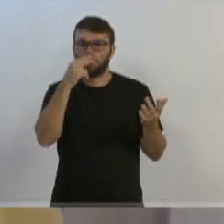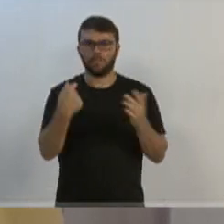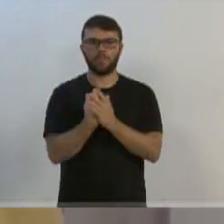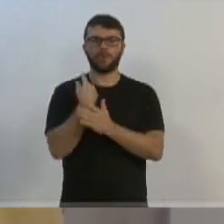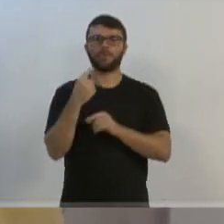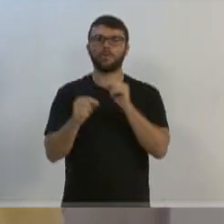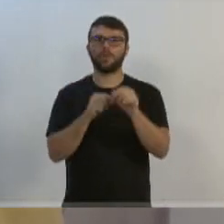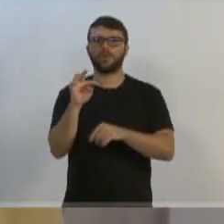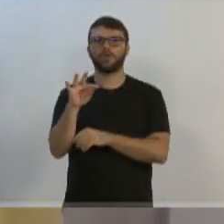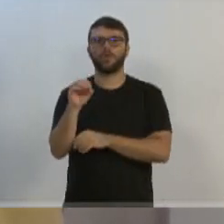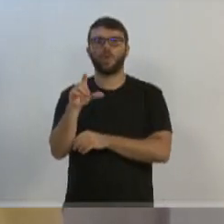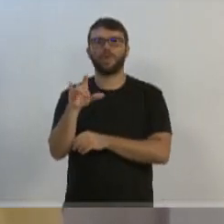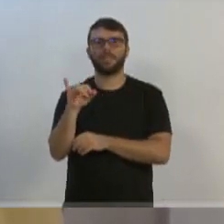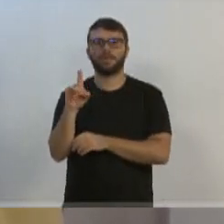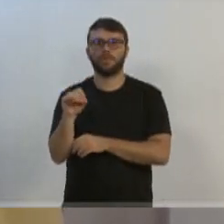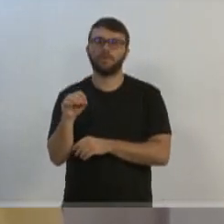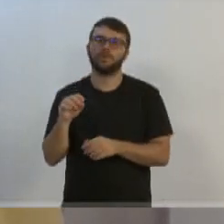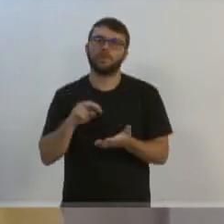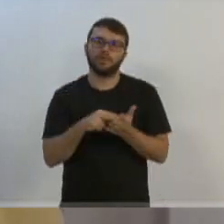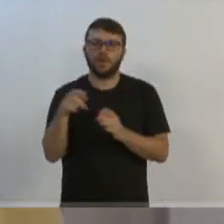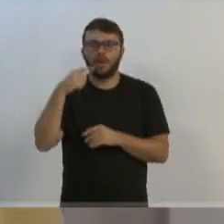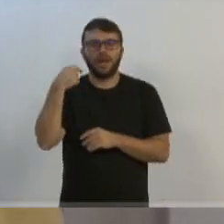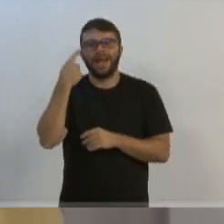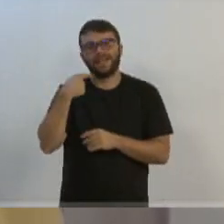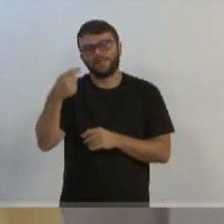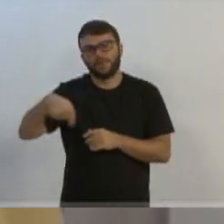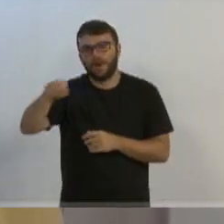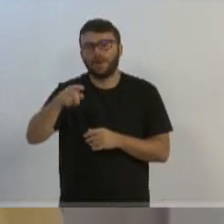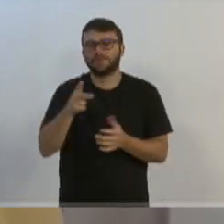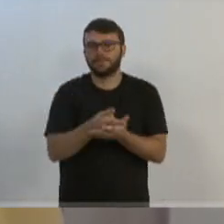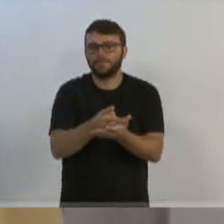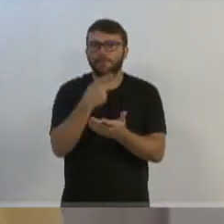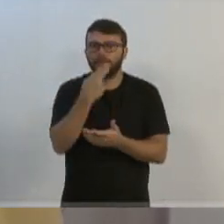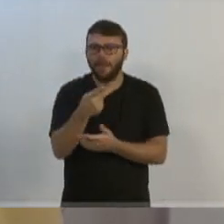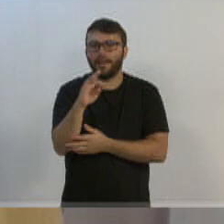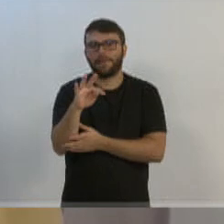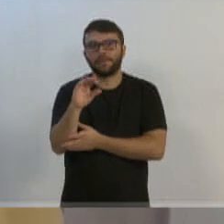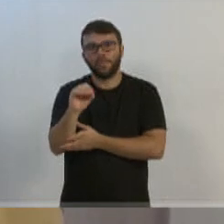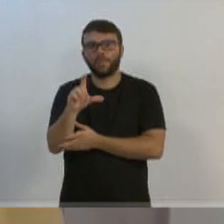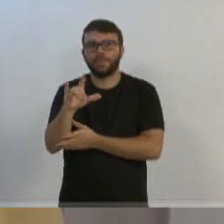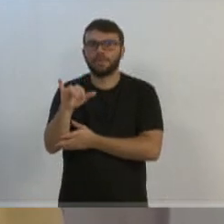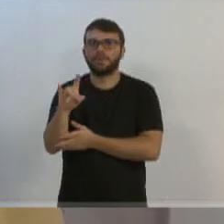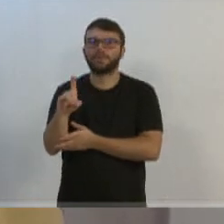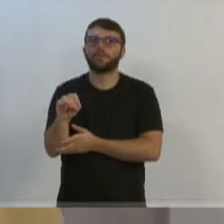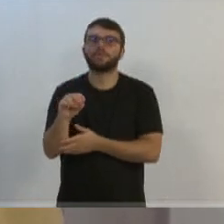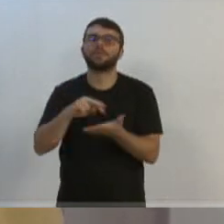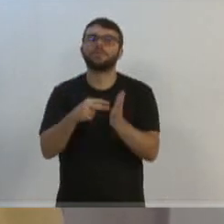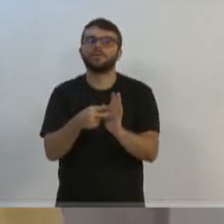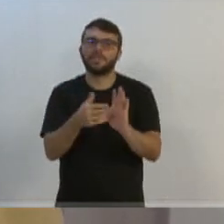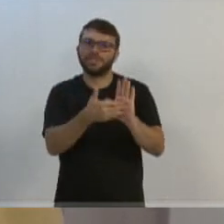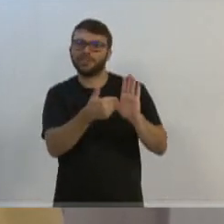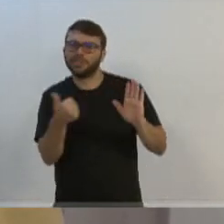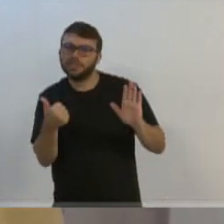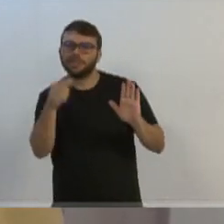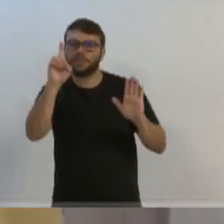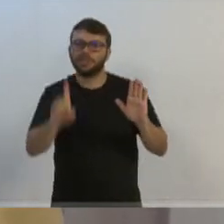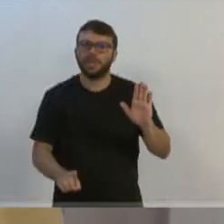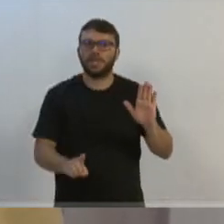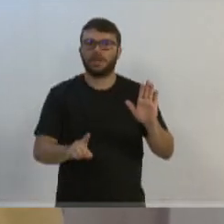que era tolhido, vereador Bruno, os advogados têm o costume de usar o termo tolhido, né, que seria retirado o direito